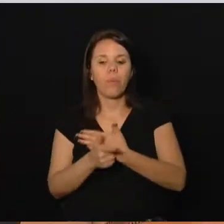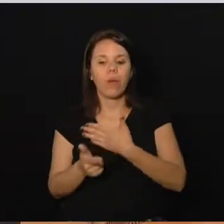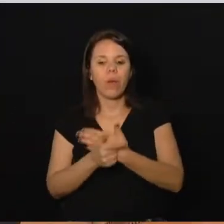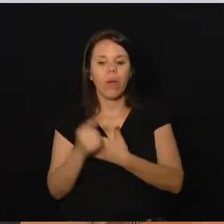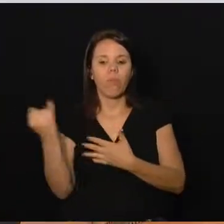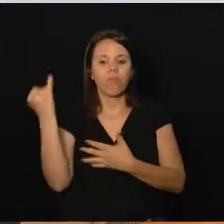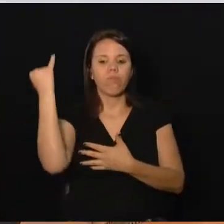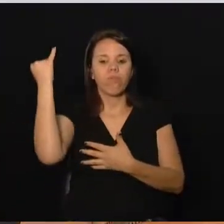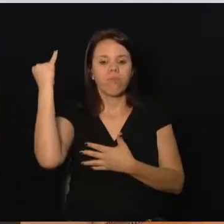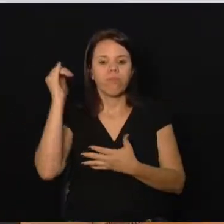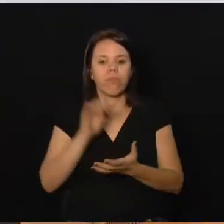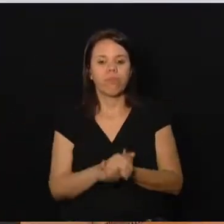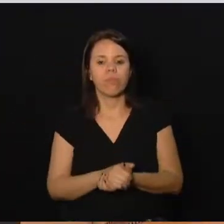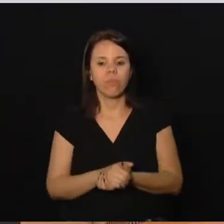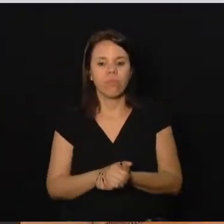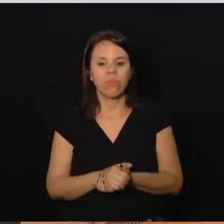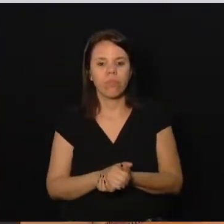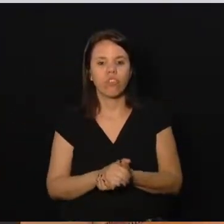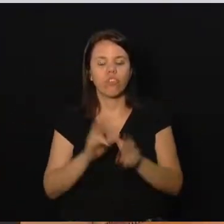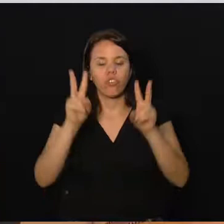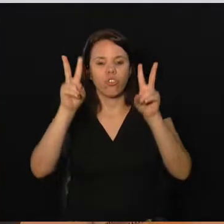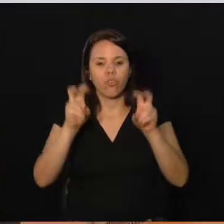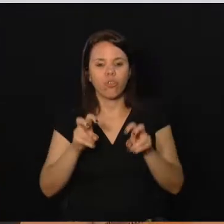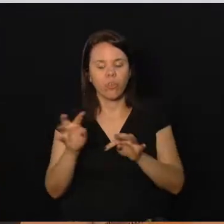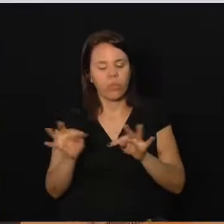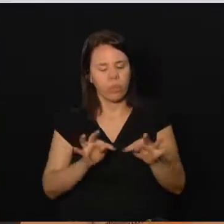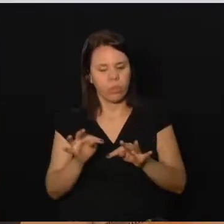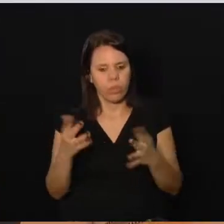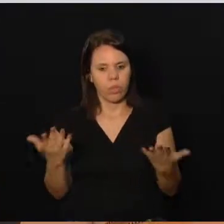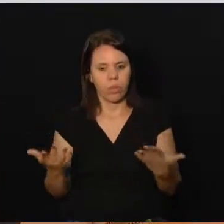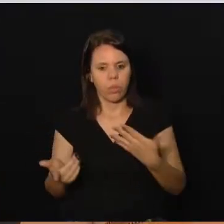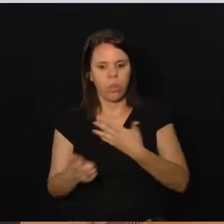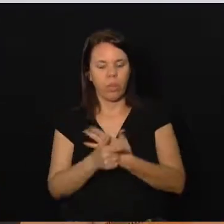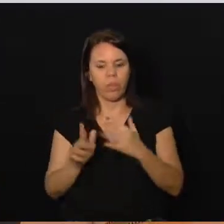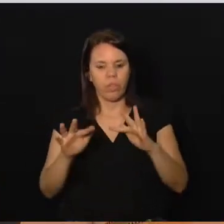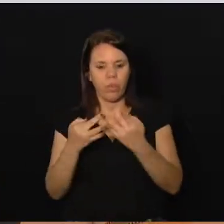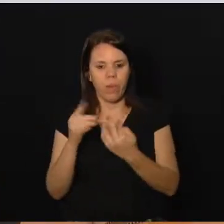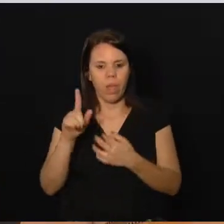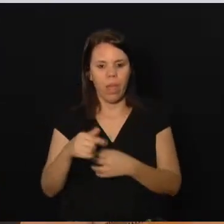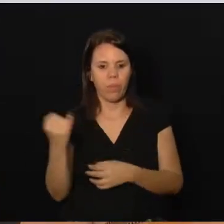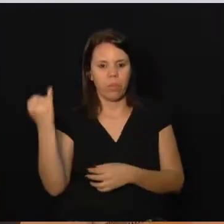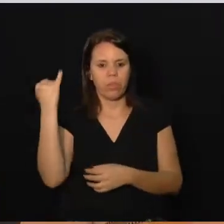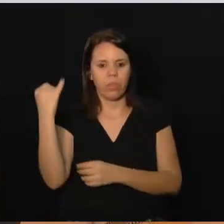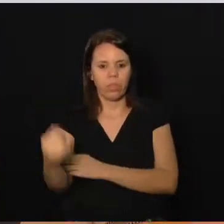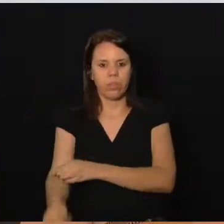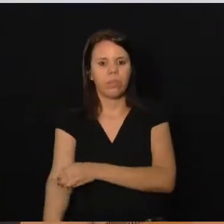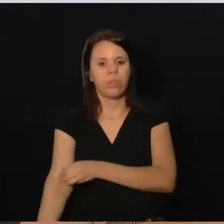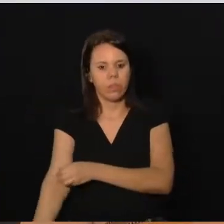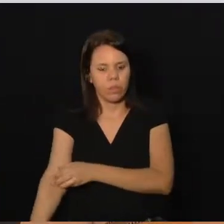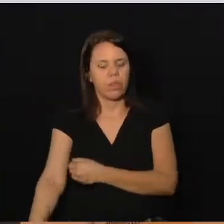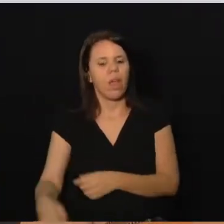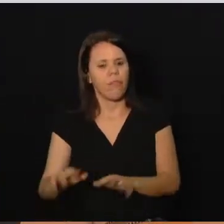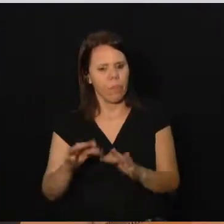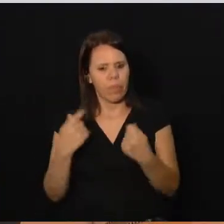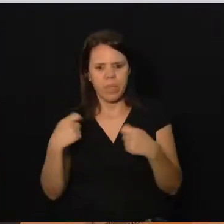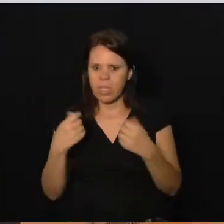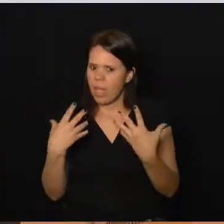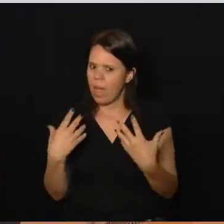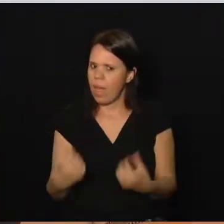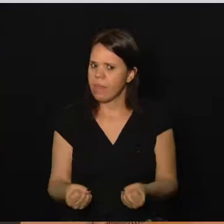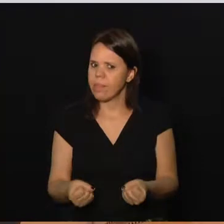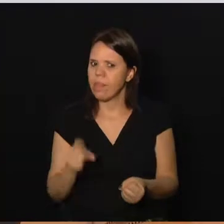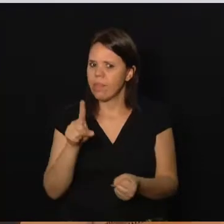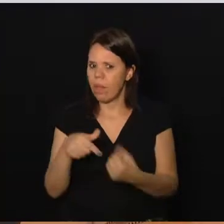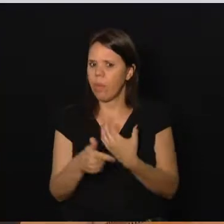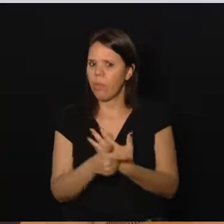tão importante em relação ao tratamento. Então, o papel da família é muito importante, mas ela precisa reconhecer isso. E, no